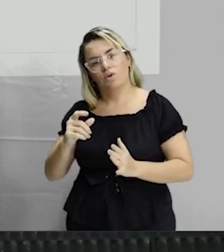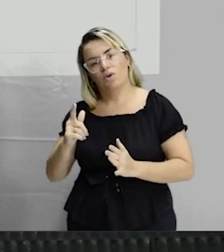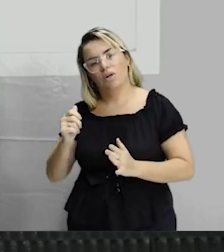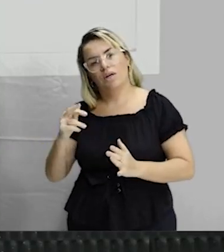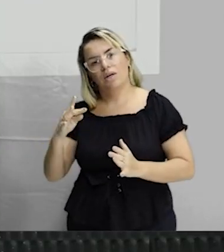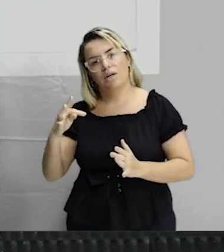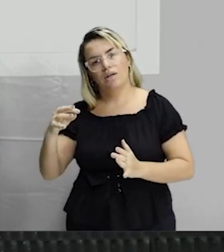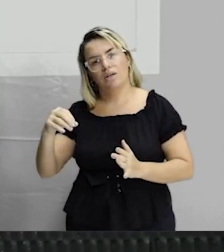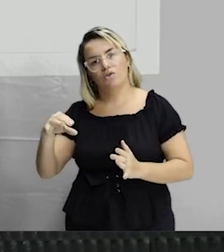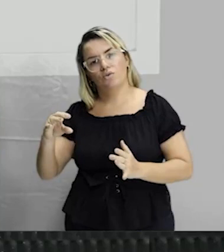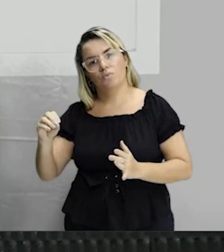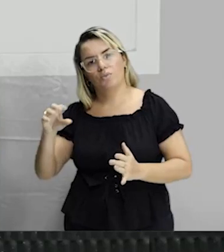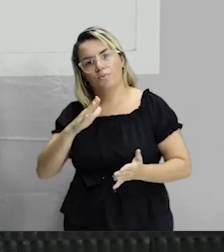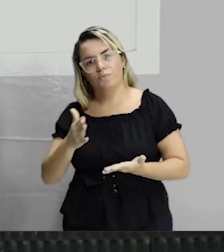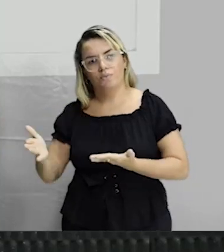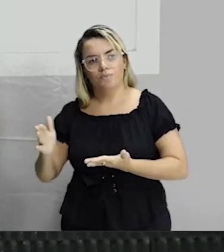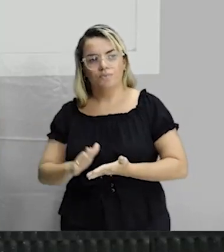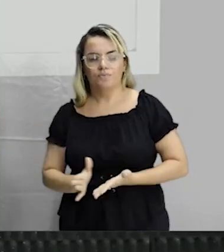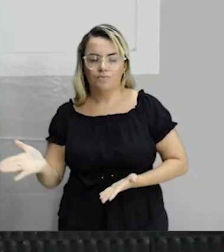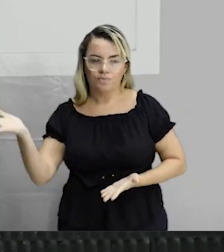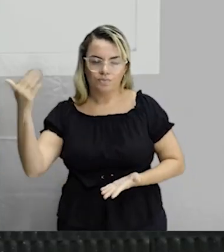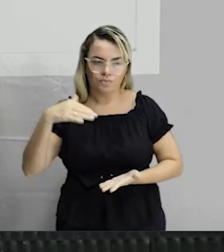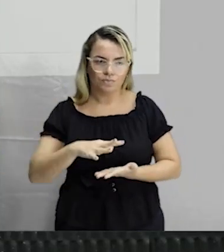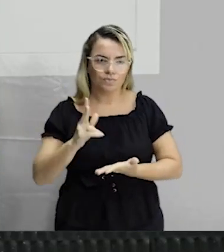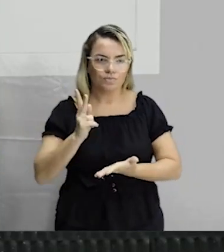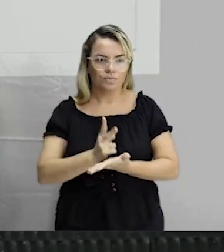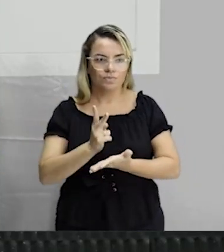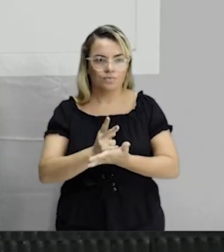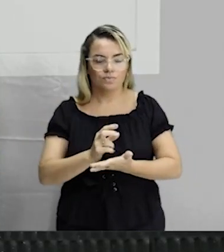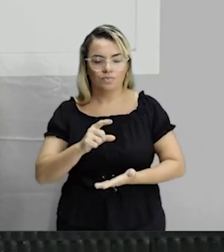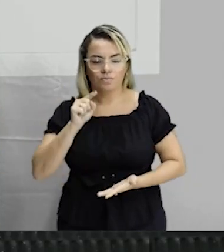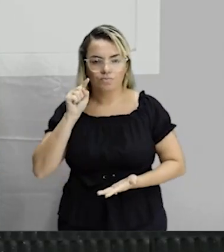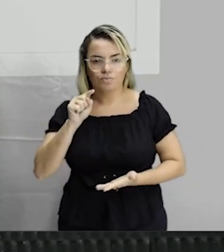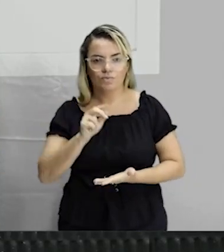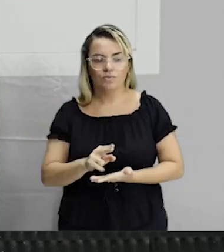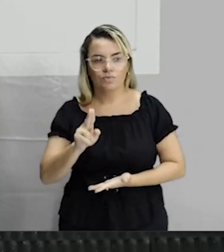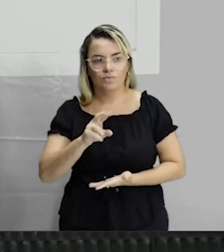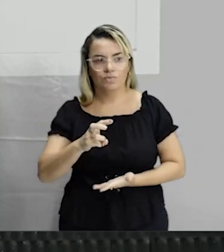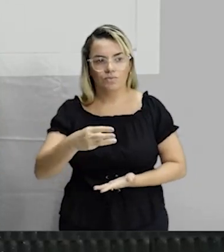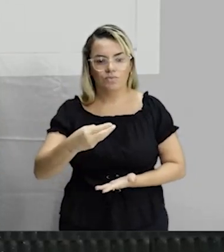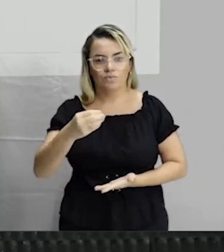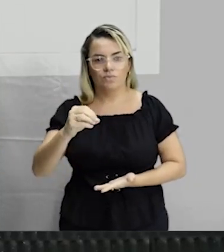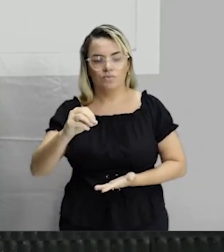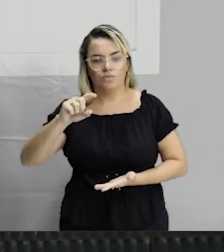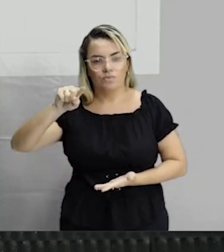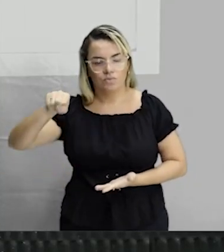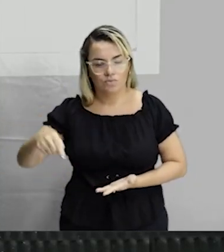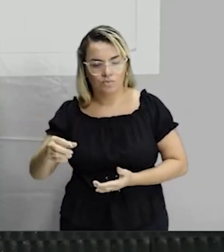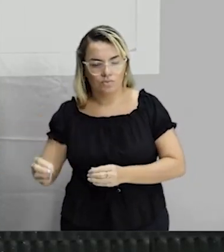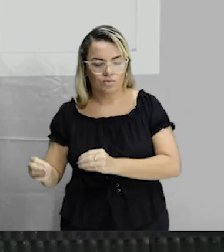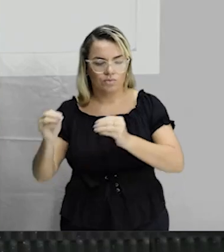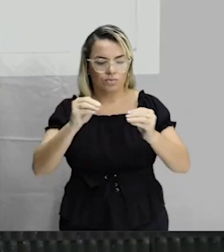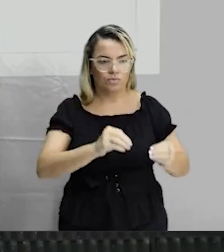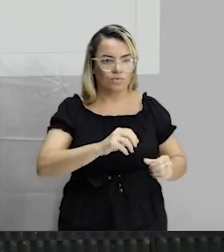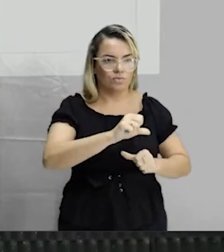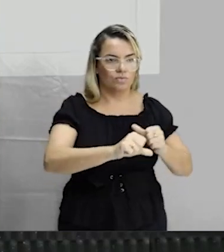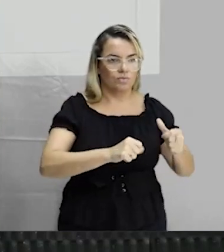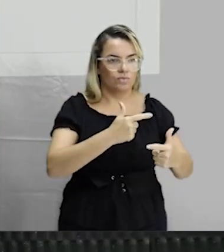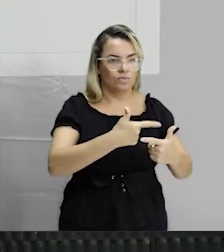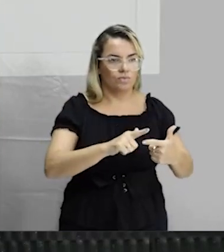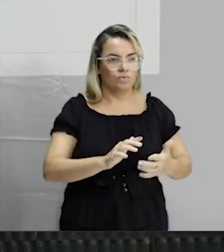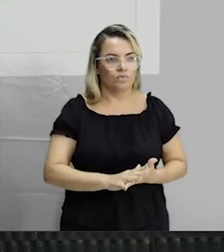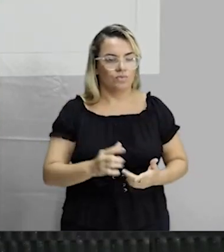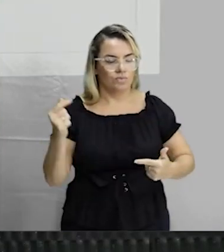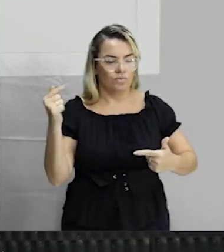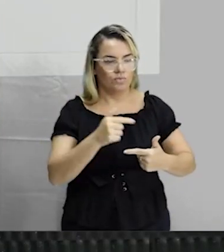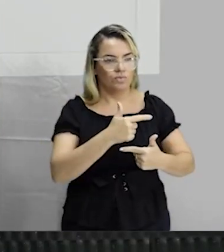lá, beleza? Vamos continuar aqui. Vou pegar esse 30 mil, ele passa para cá, né? Dividindo, vai ficar